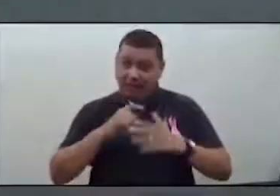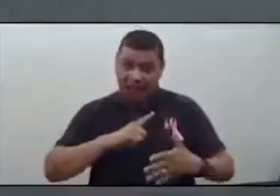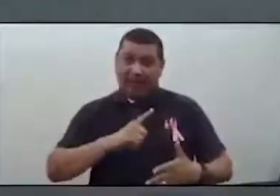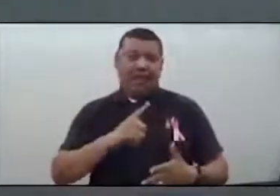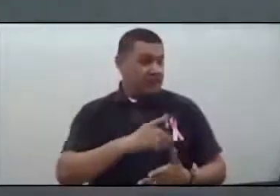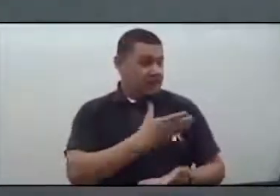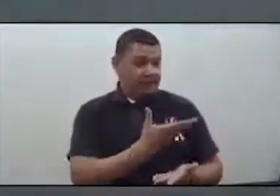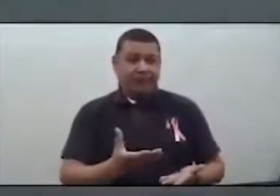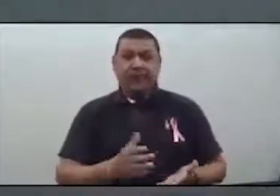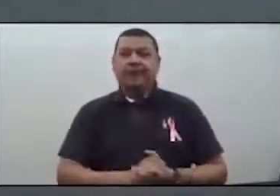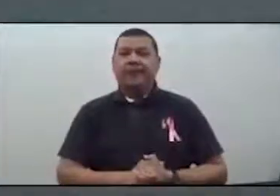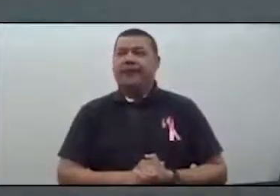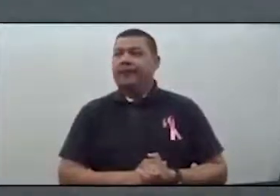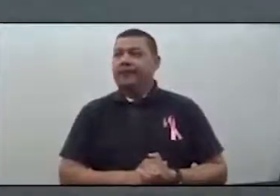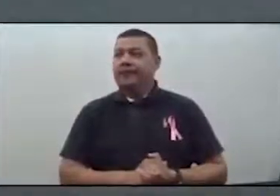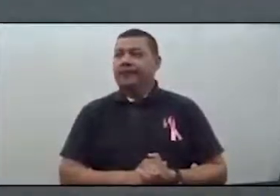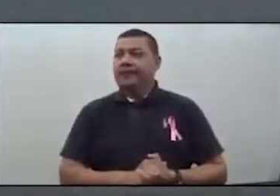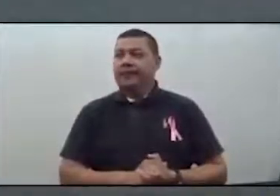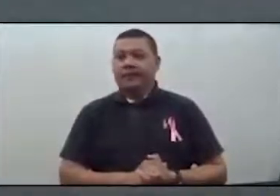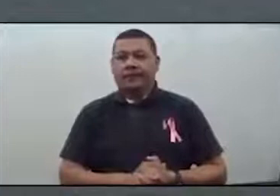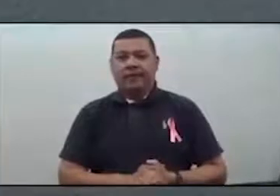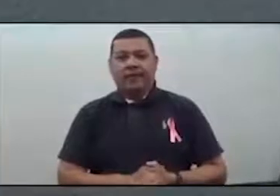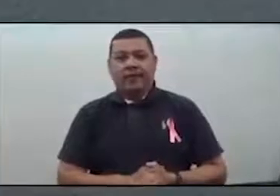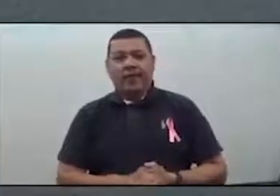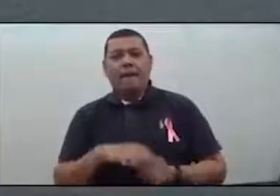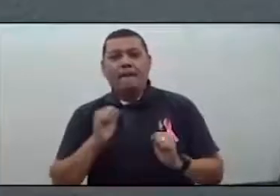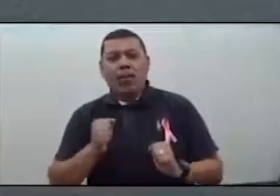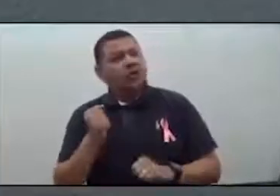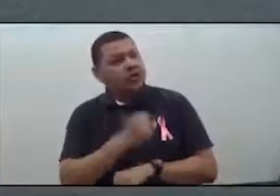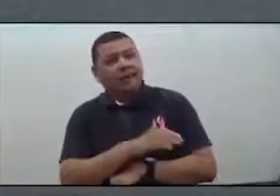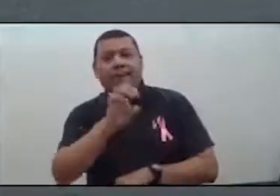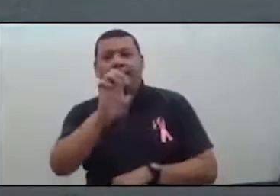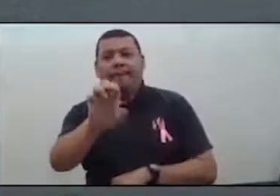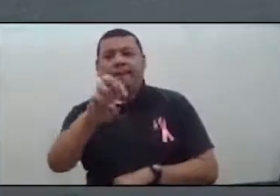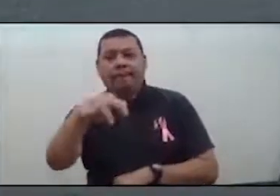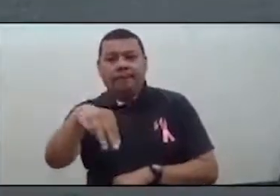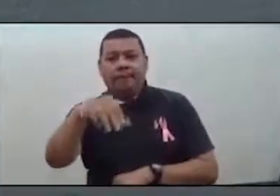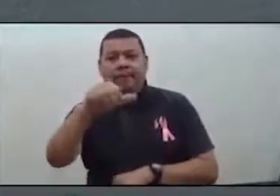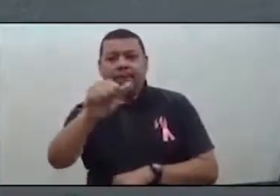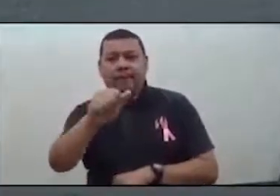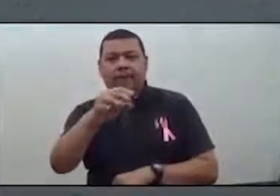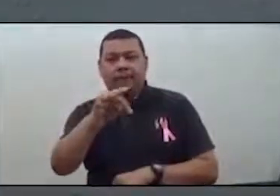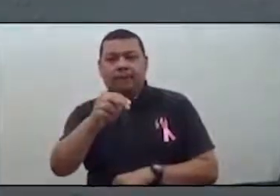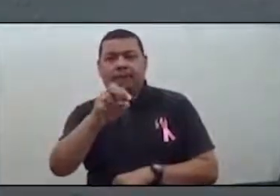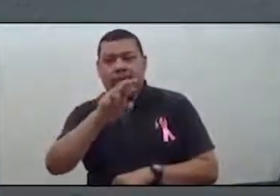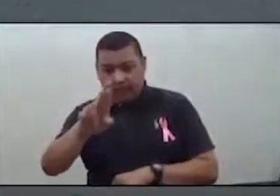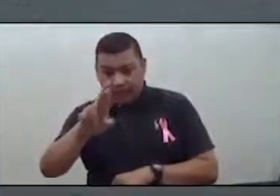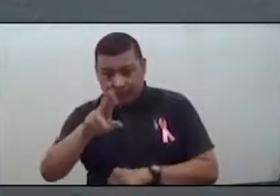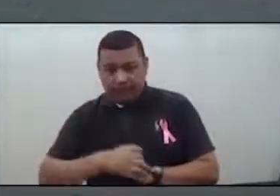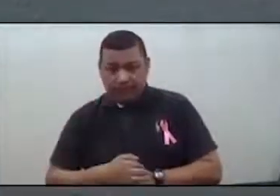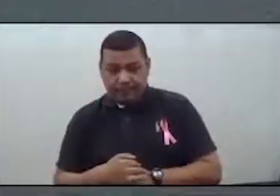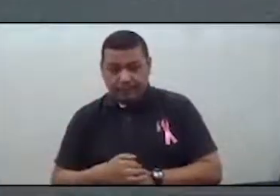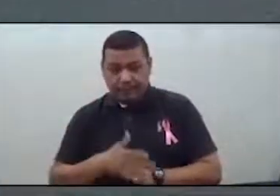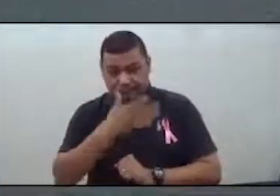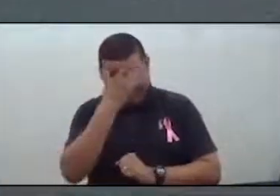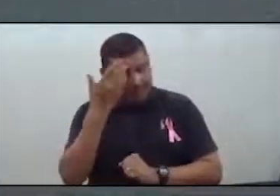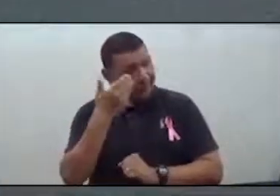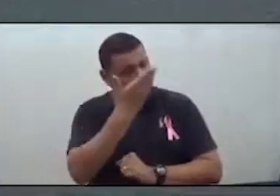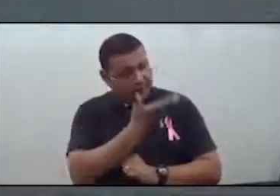cultura. Basta procurar a Emater, basta procurar os agentes de